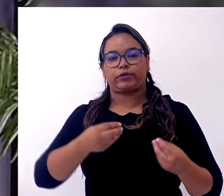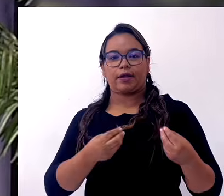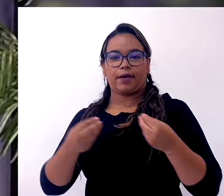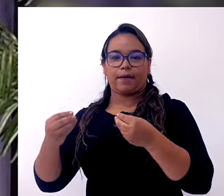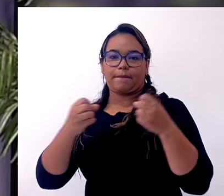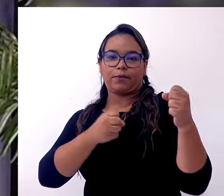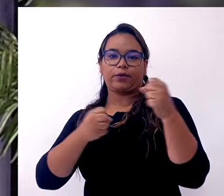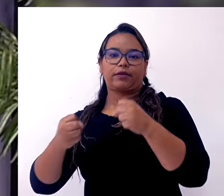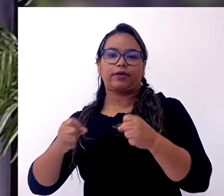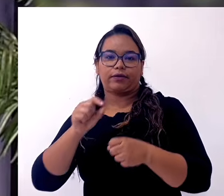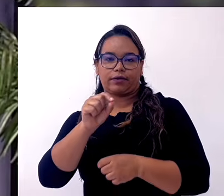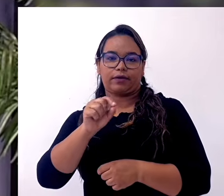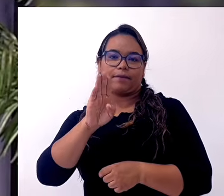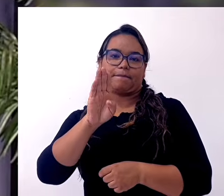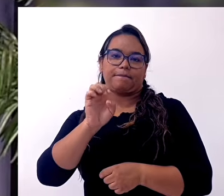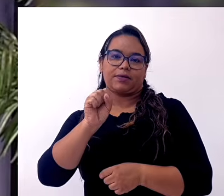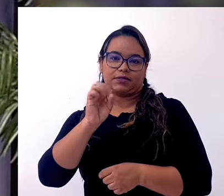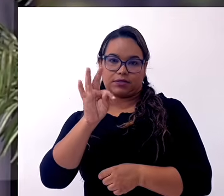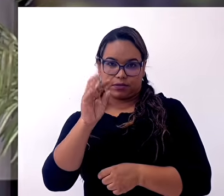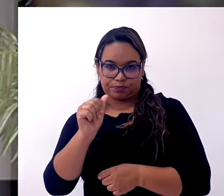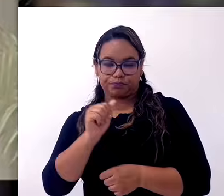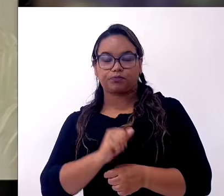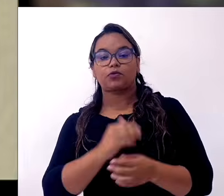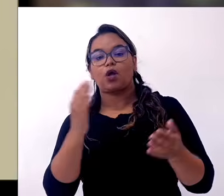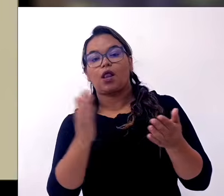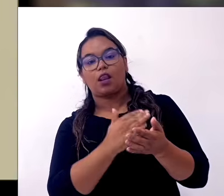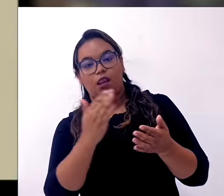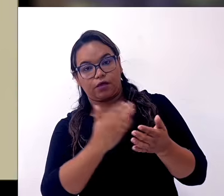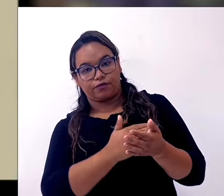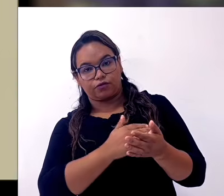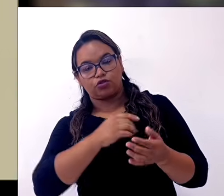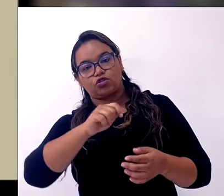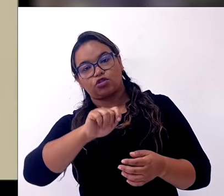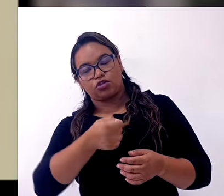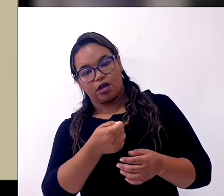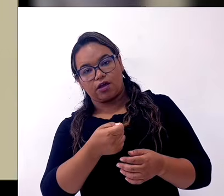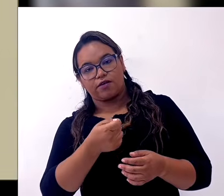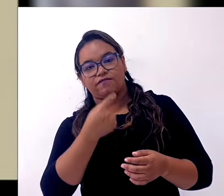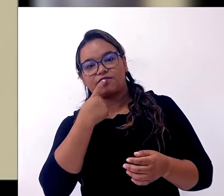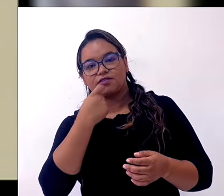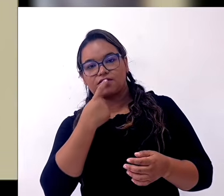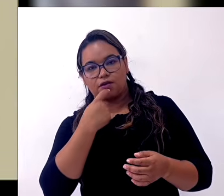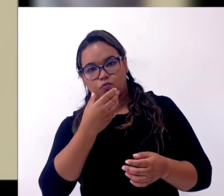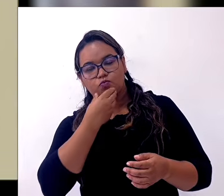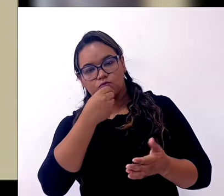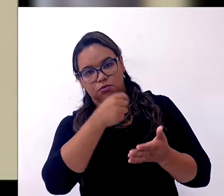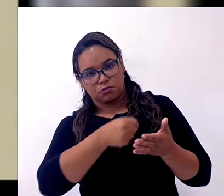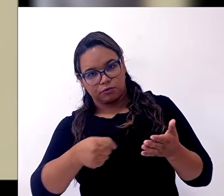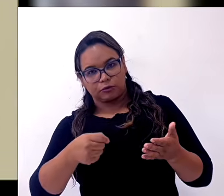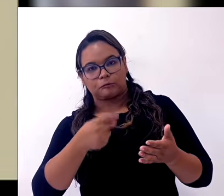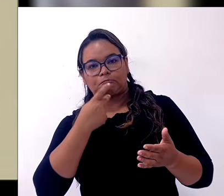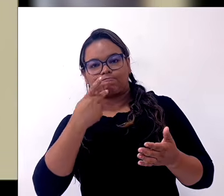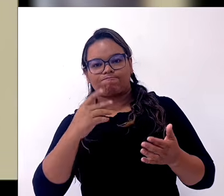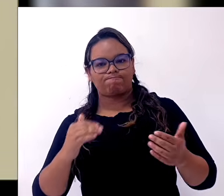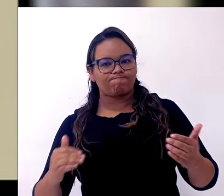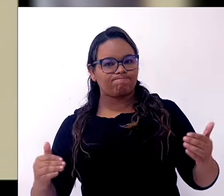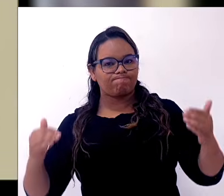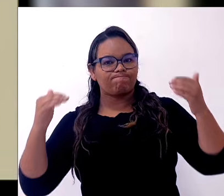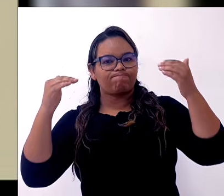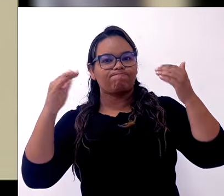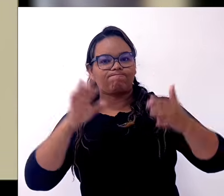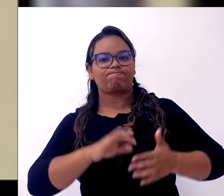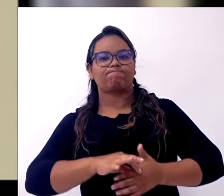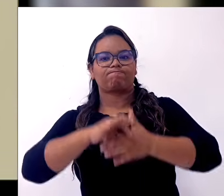No livro Chaves deste Sangue, Malachi Martin nos conta que o maior gigante geopolítico da nossa época é o Papa.